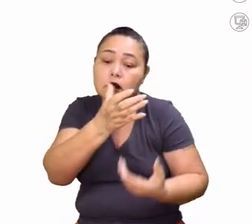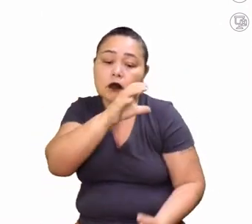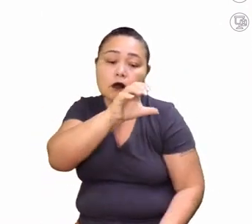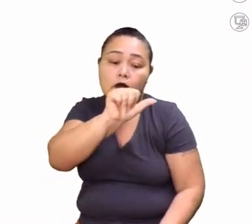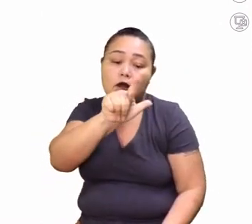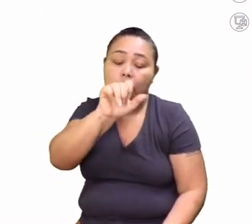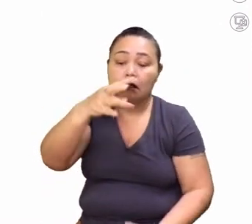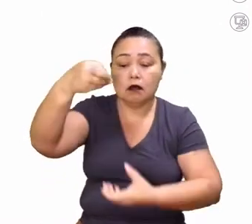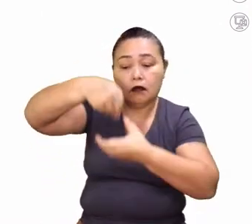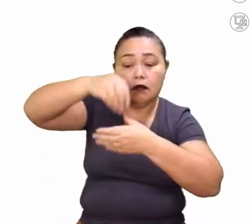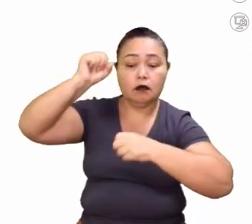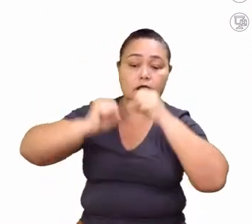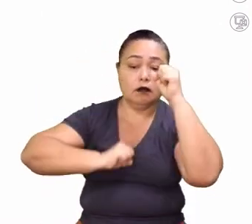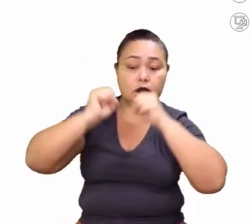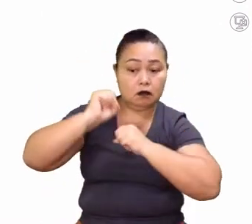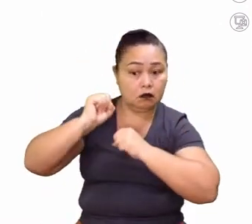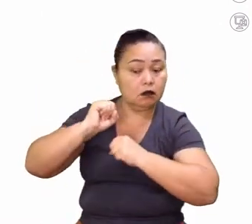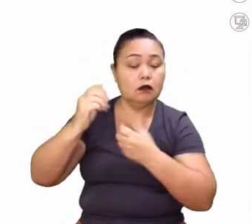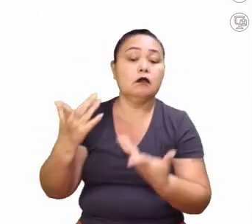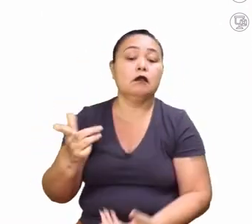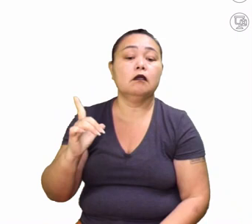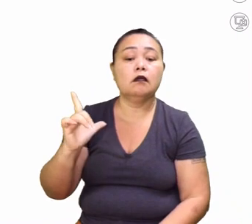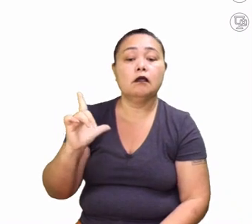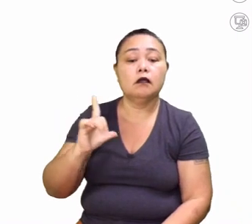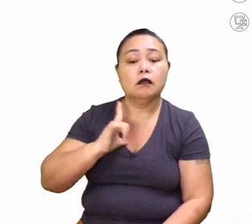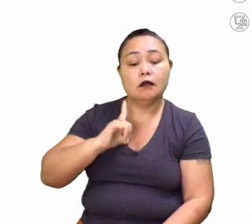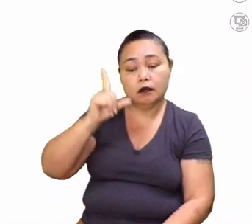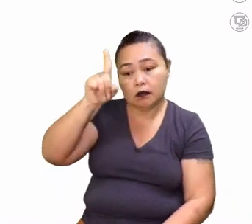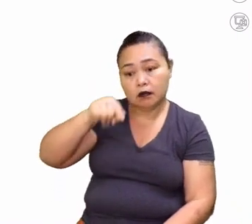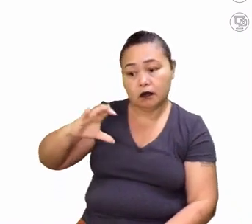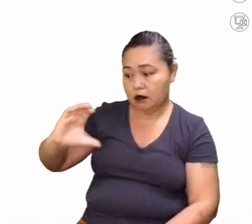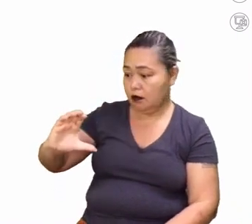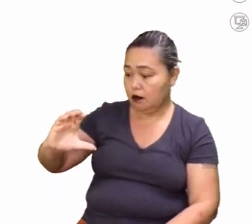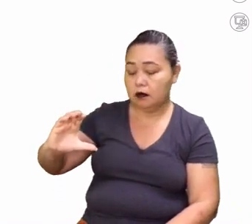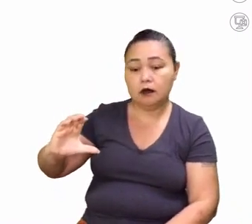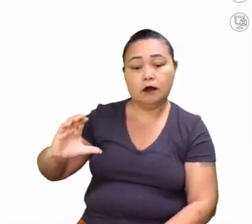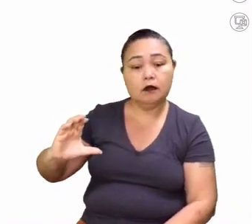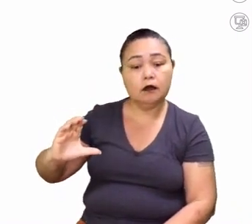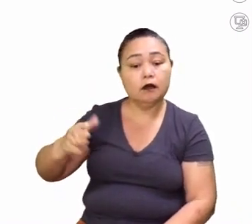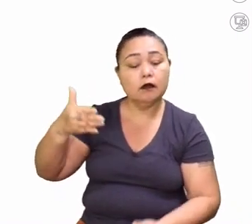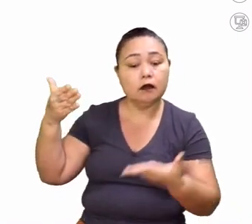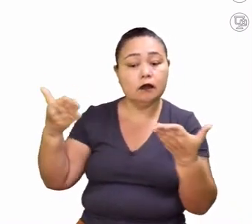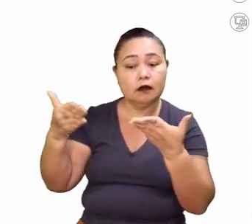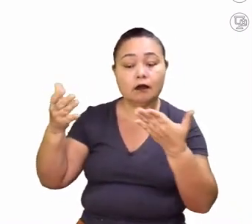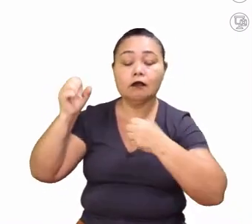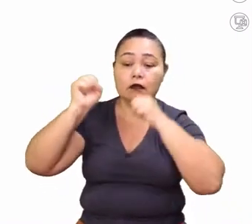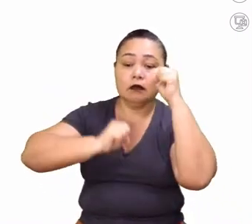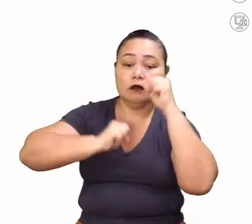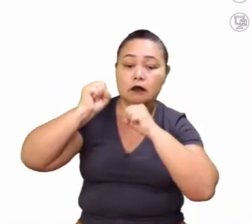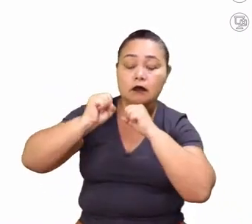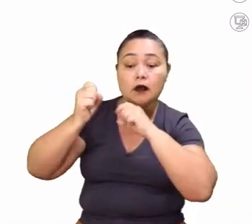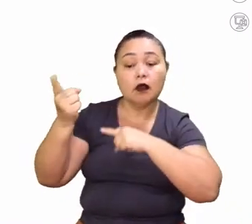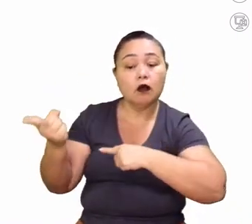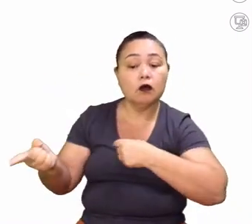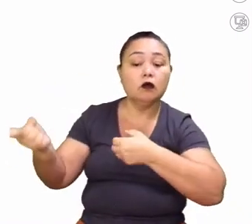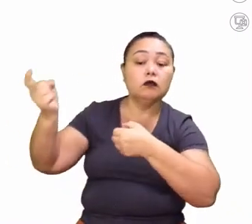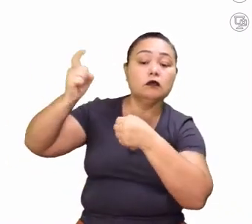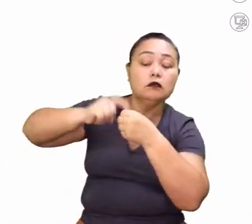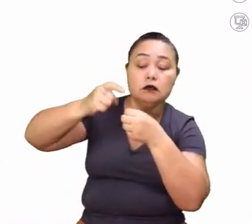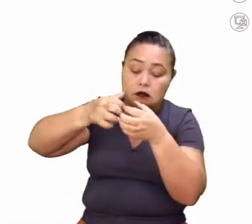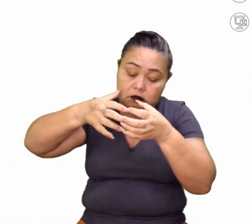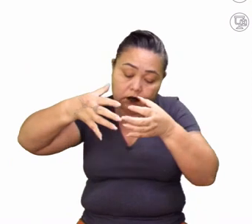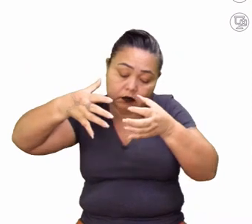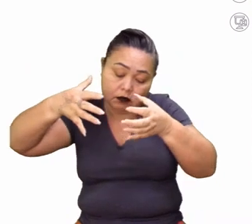todo dentro da máquina e aí nós temos um ponto c claro né agora a máquina volta ela expandiu